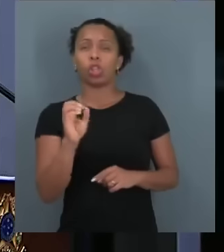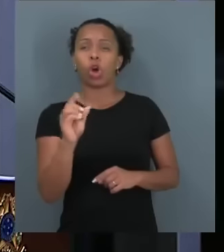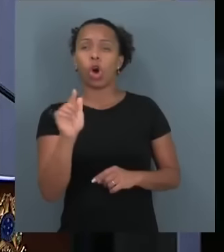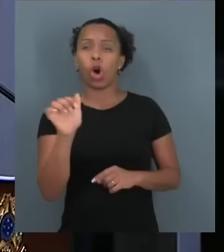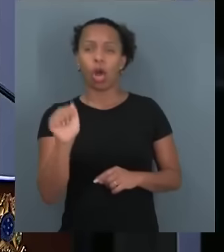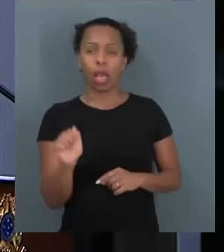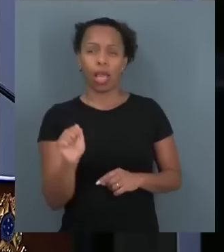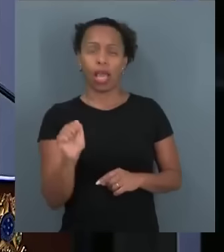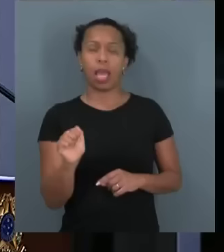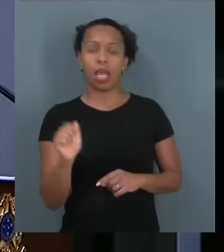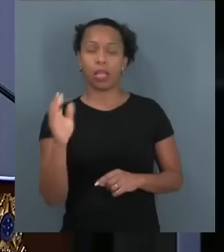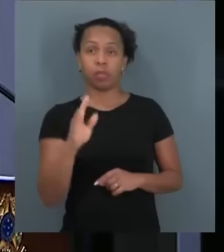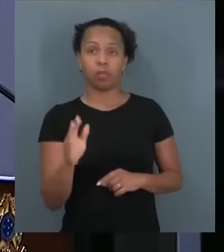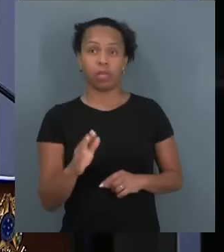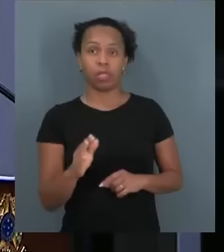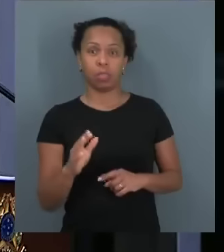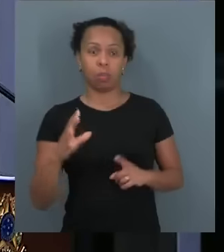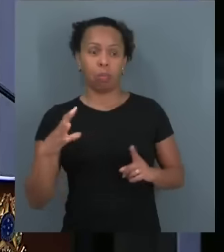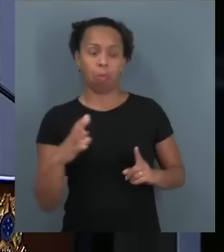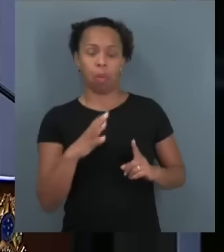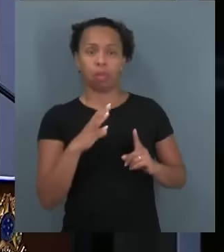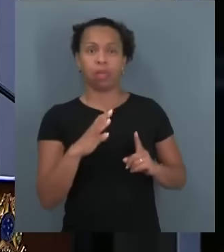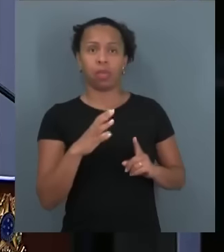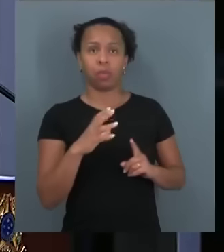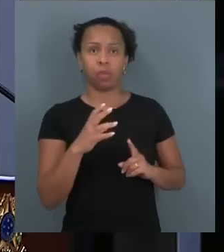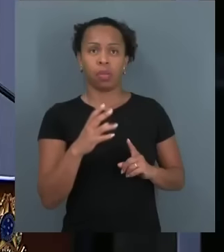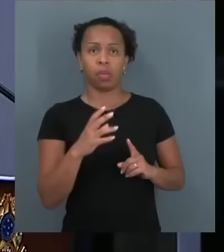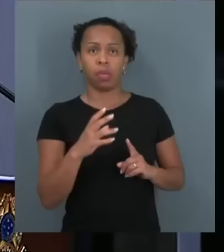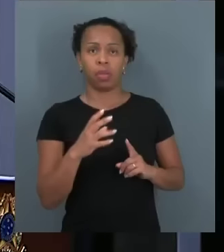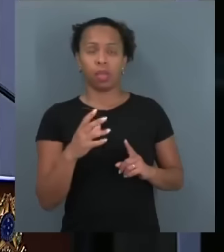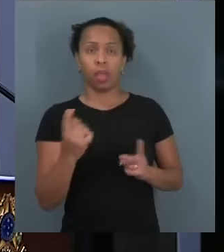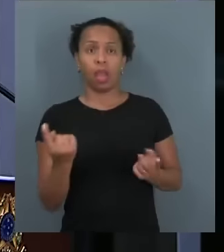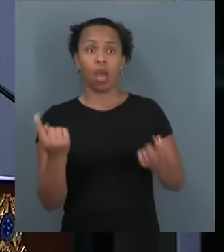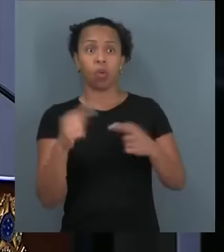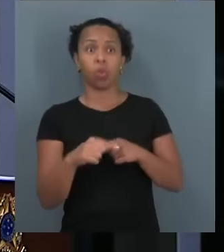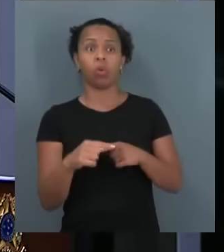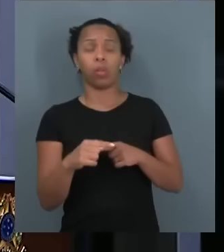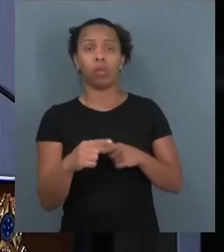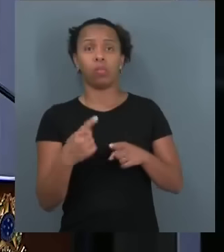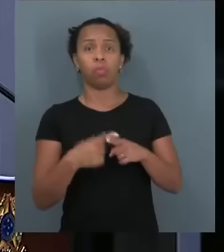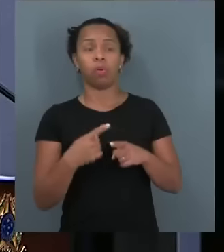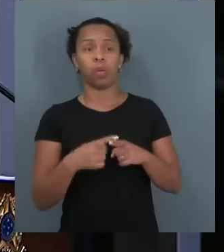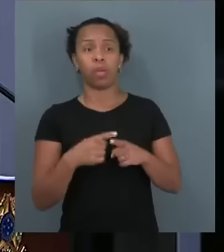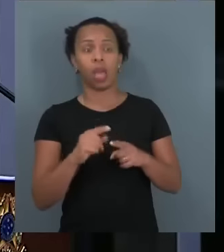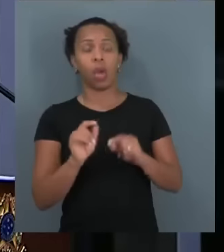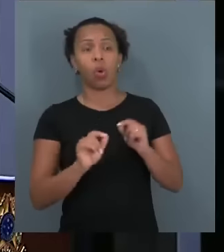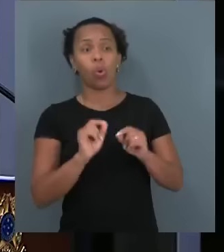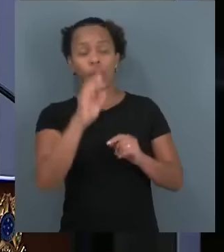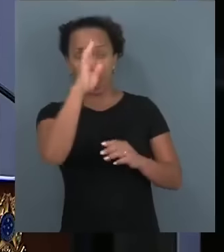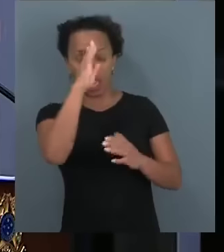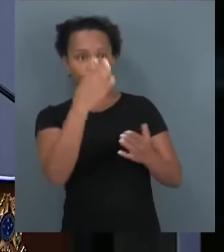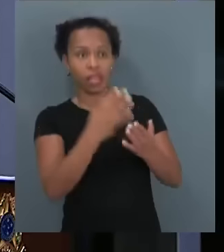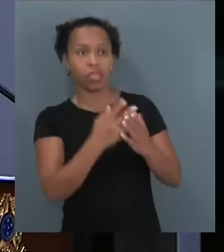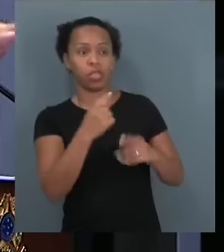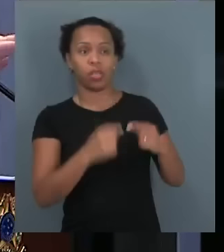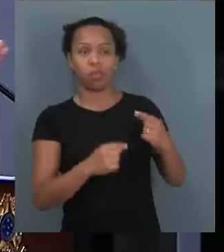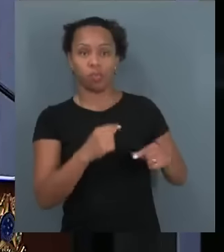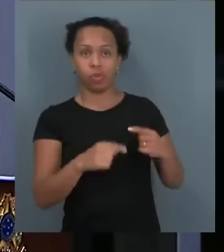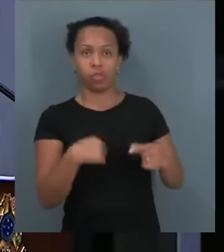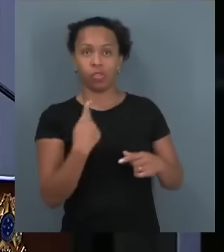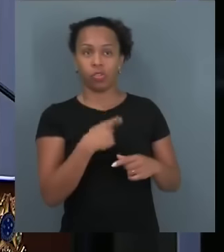no Brasil, que persegue críticos, adversários, por suas convicções políticas. É isso que nós vamos ver aqui